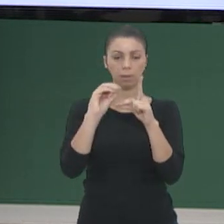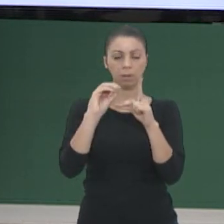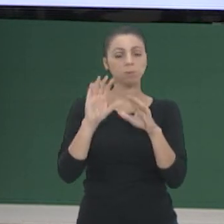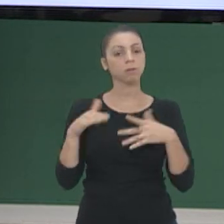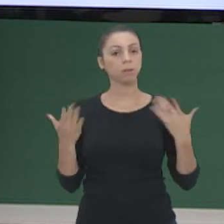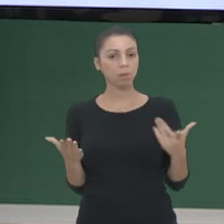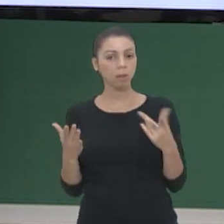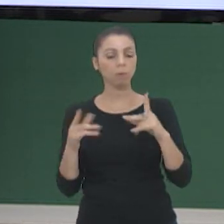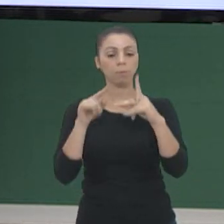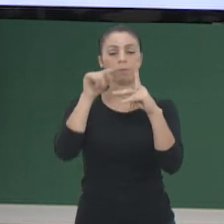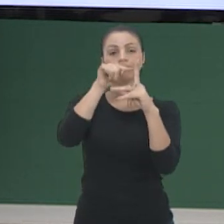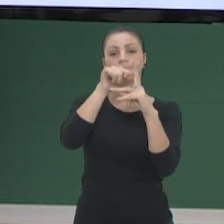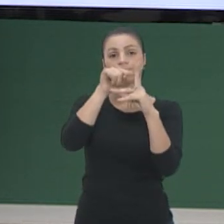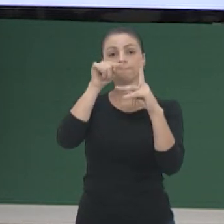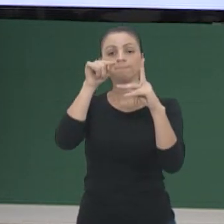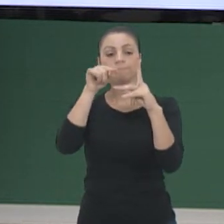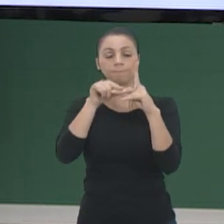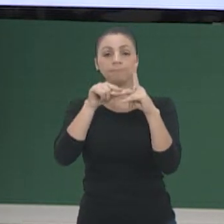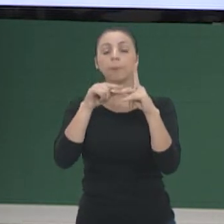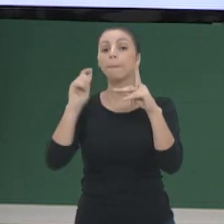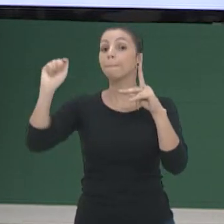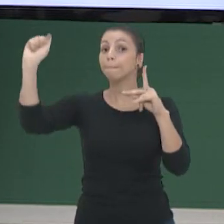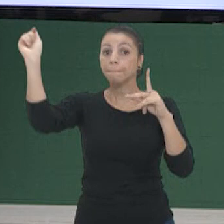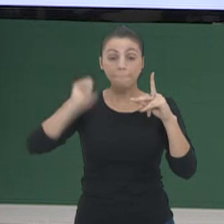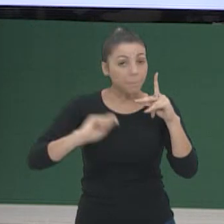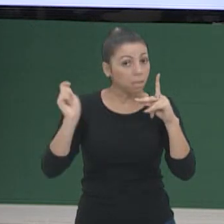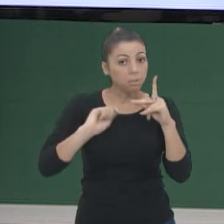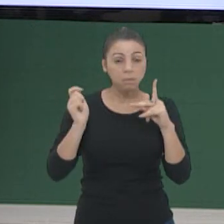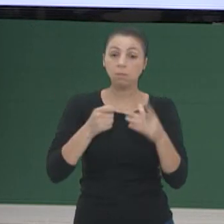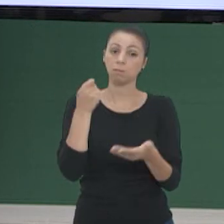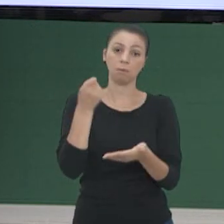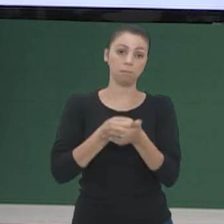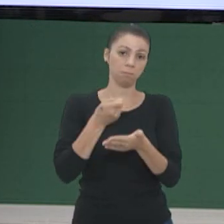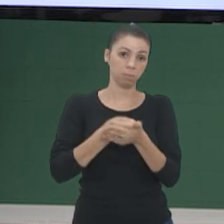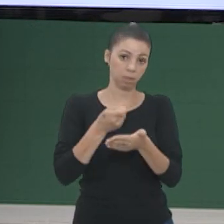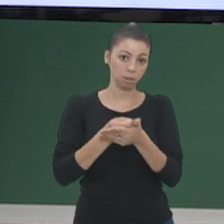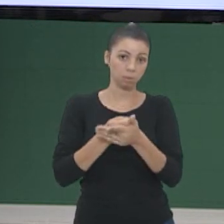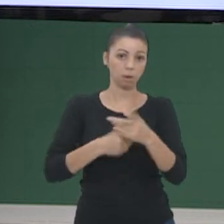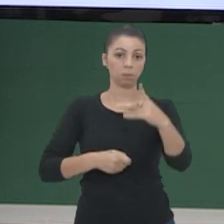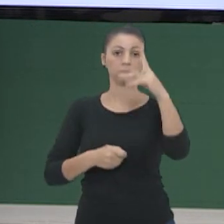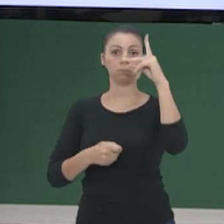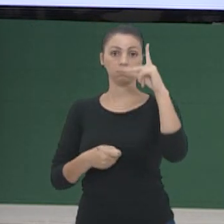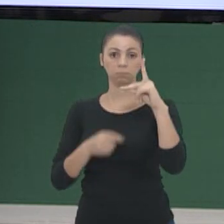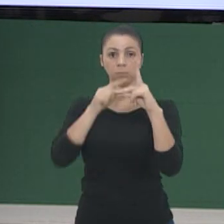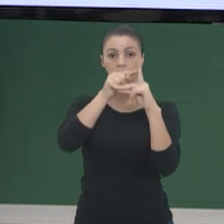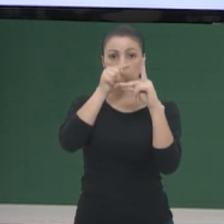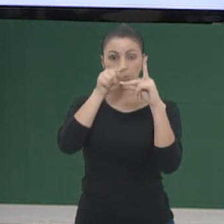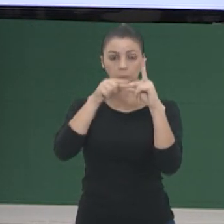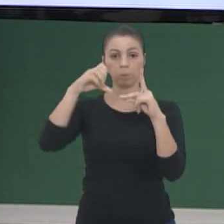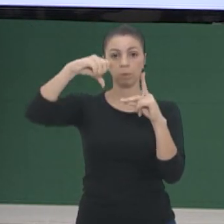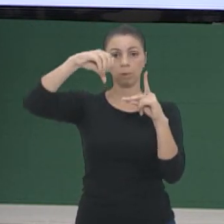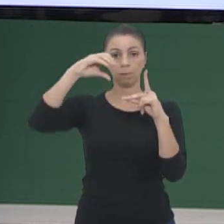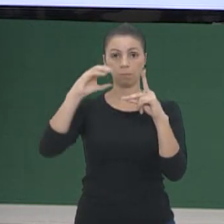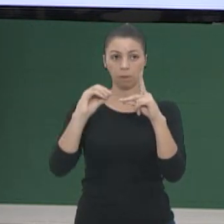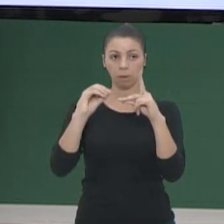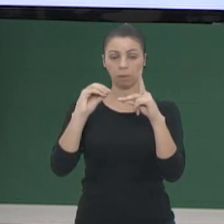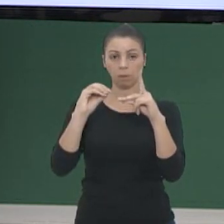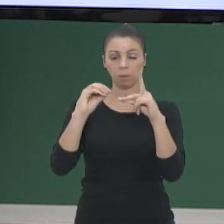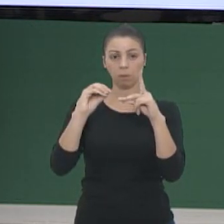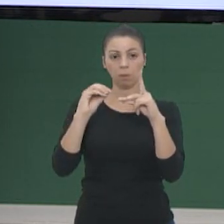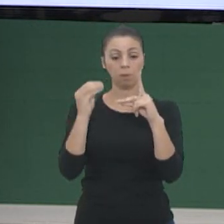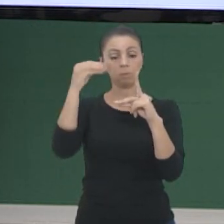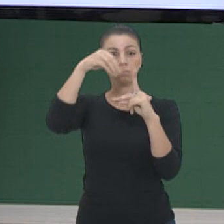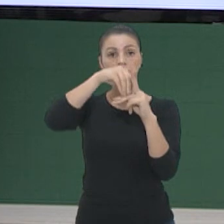o triângulo retângulo, ele tem que ter um ângulo de 90 graus. Ângulos internos,